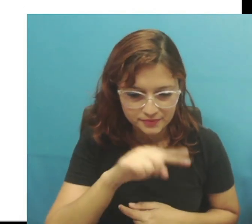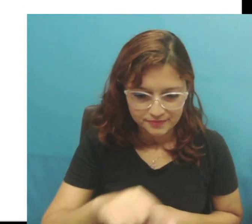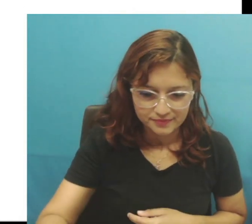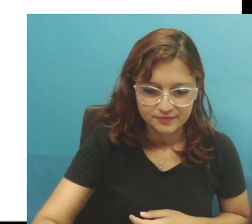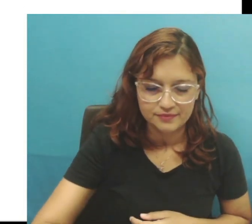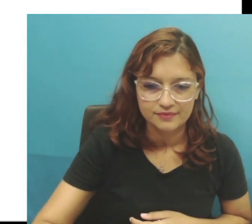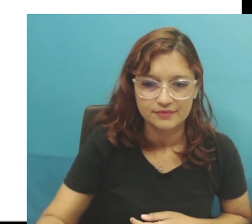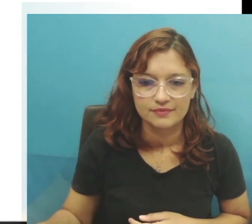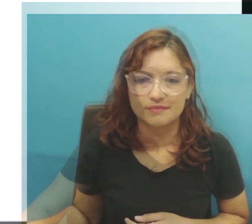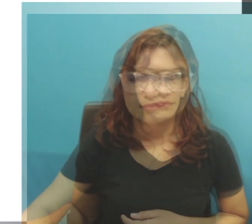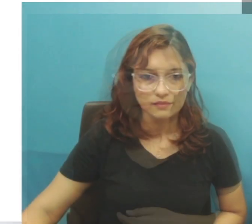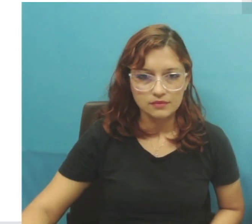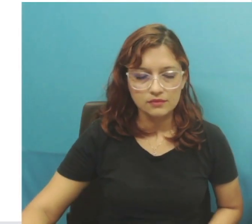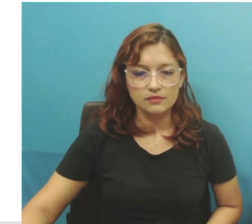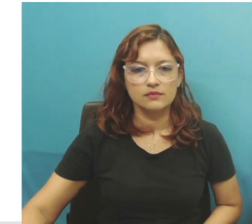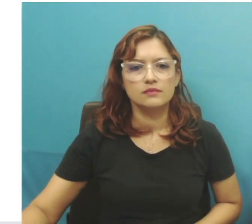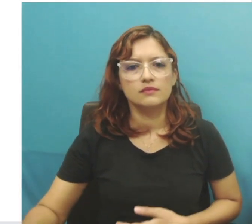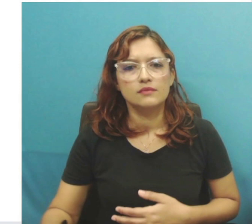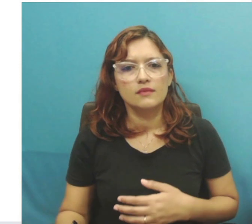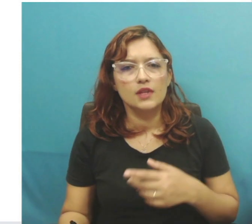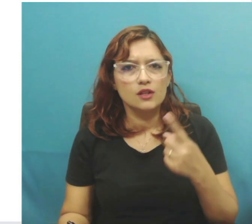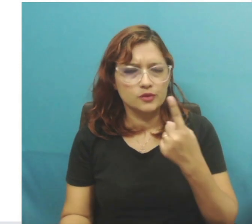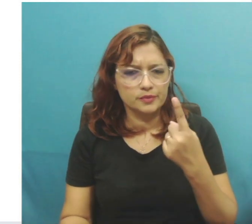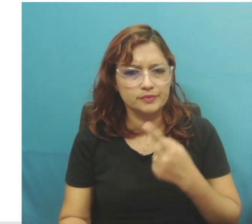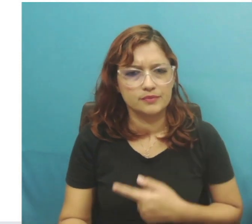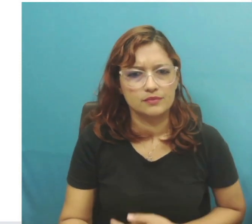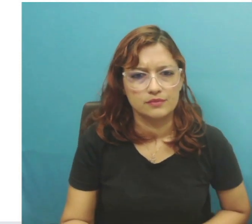uma observação.